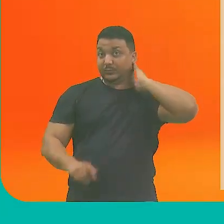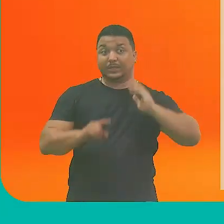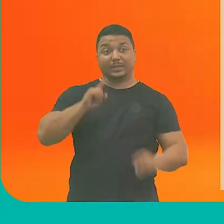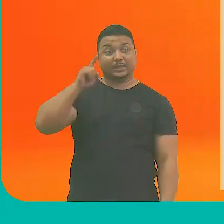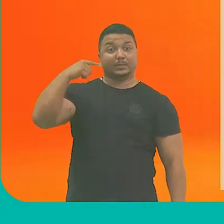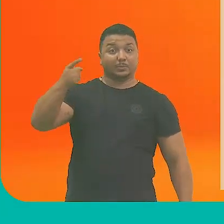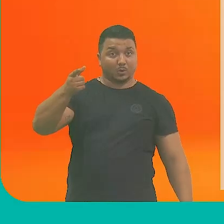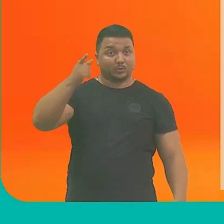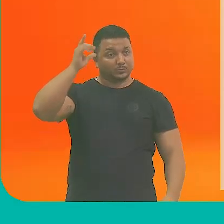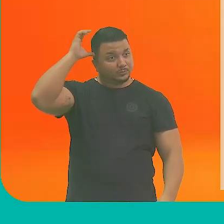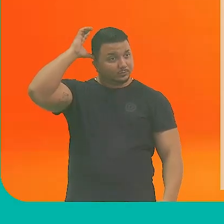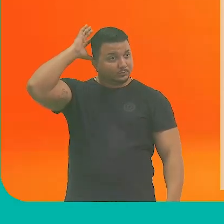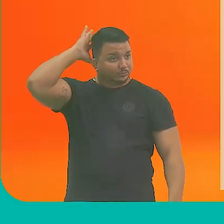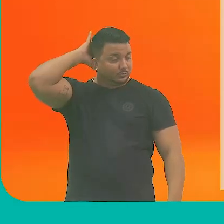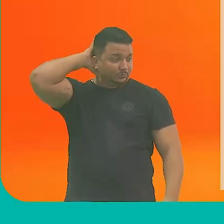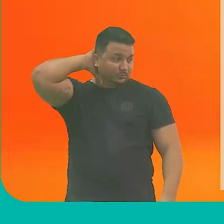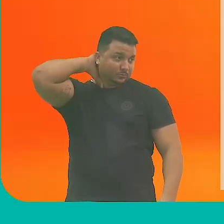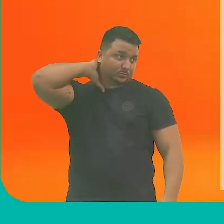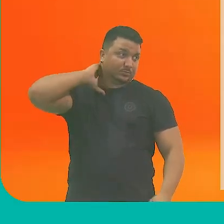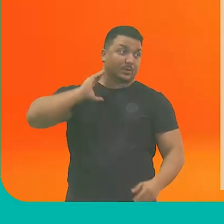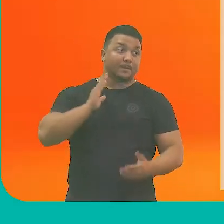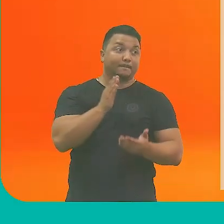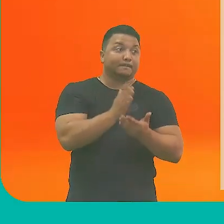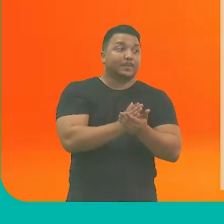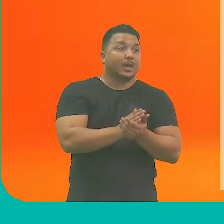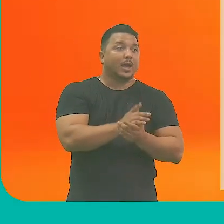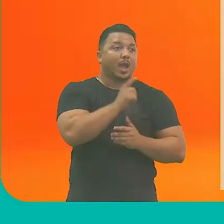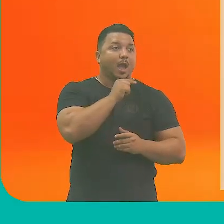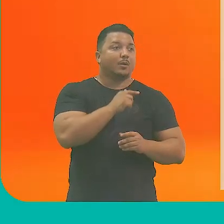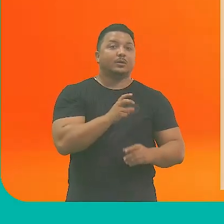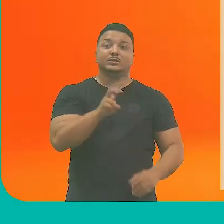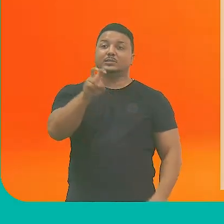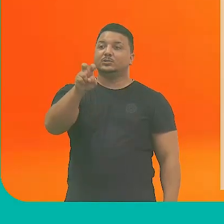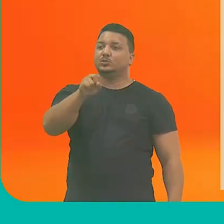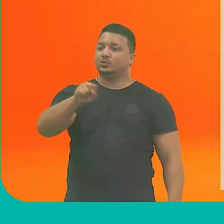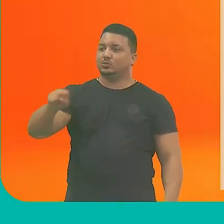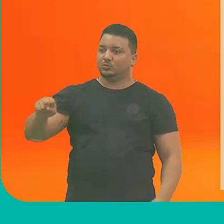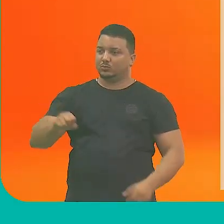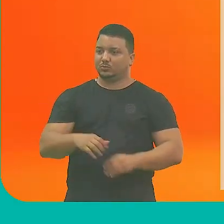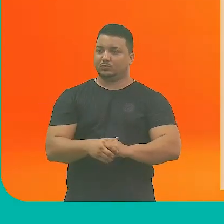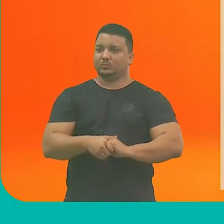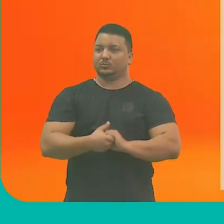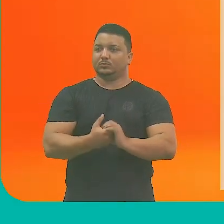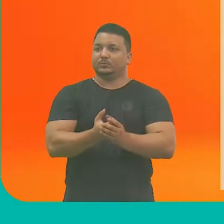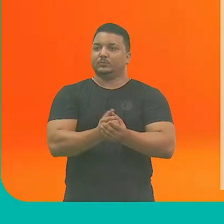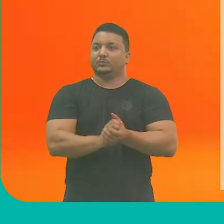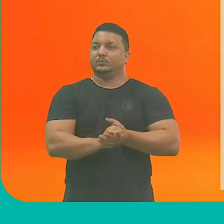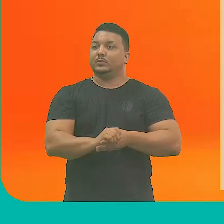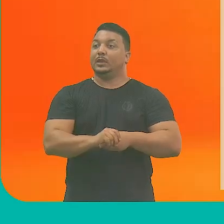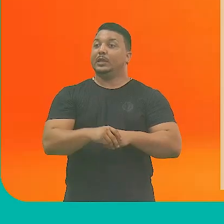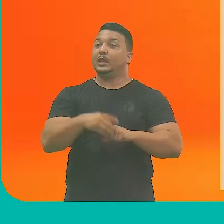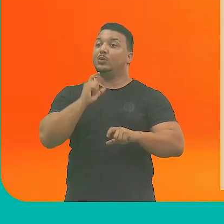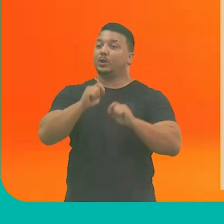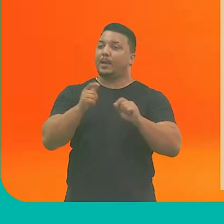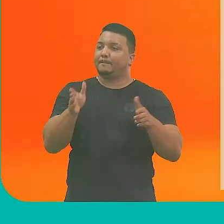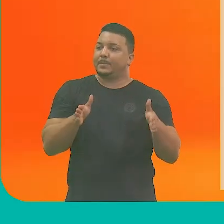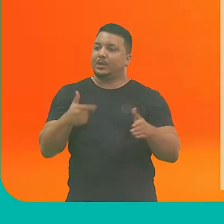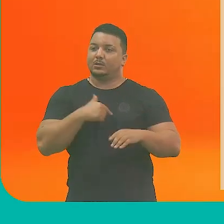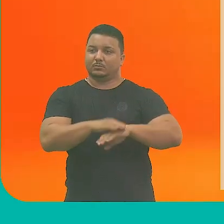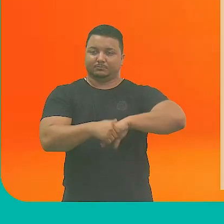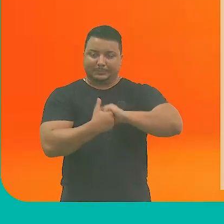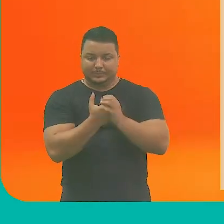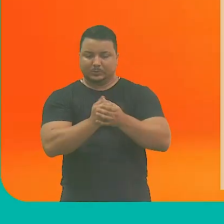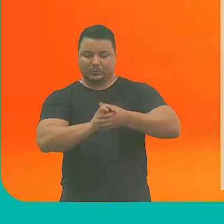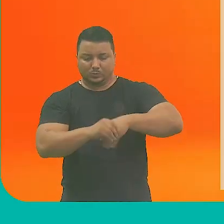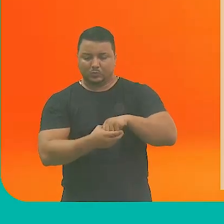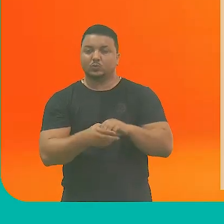seguida, interrompe o funcionamento de água por 5 segundos, enquanto a pessoa ensaboa as